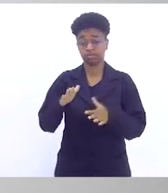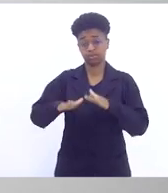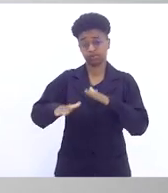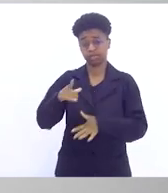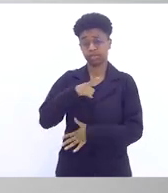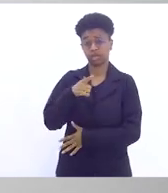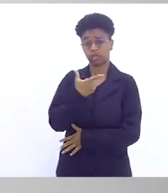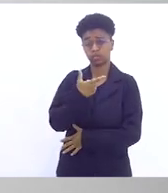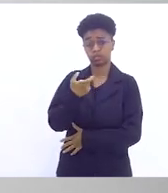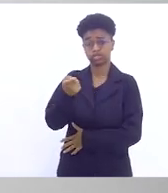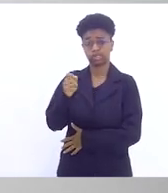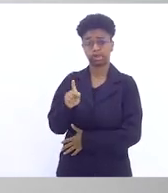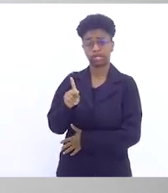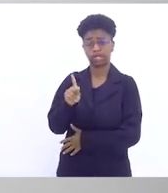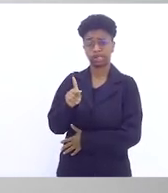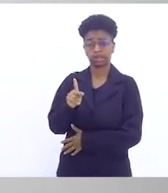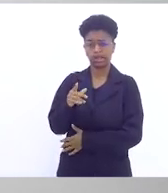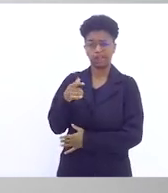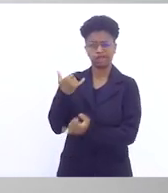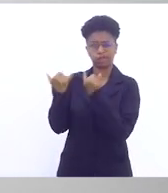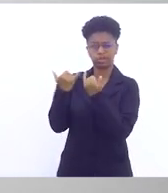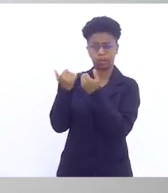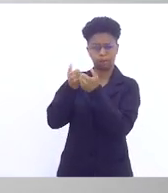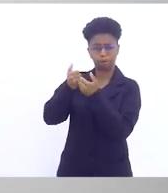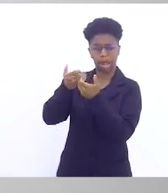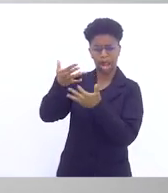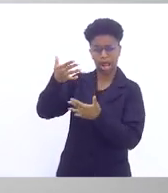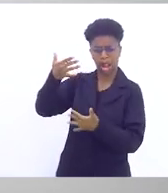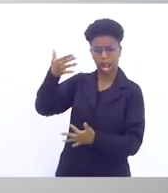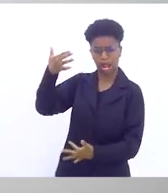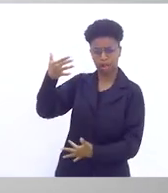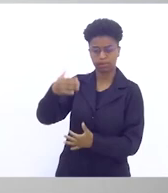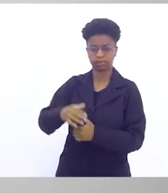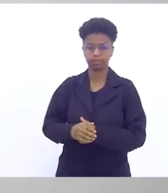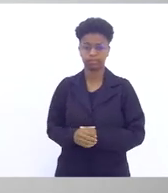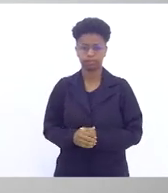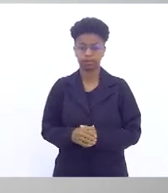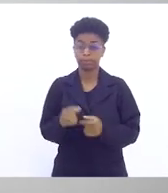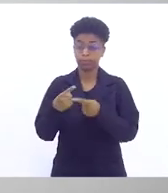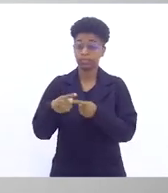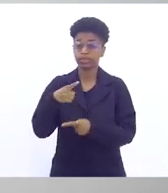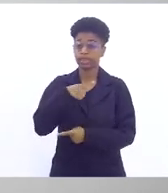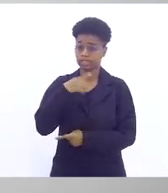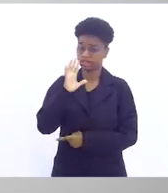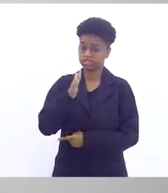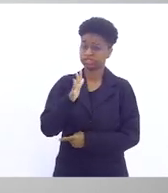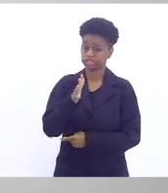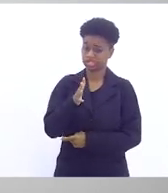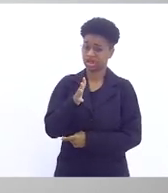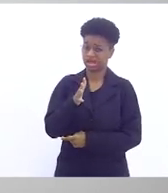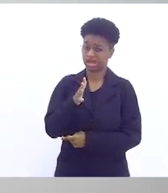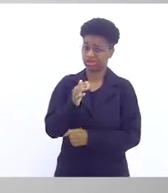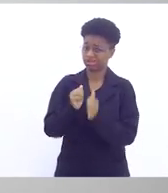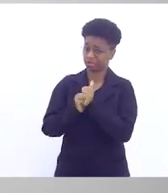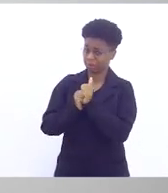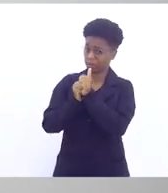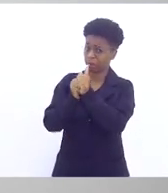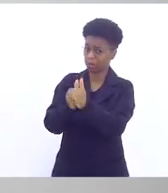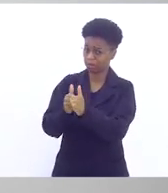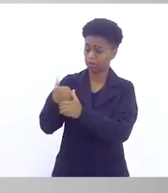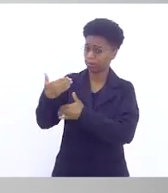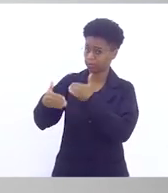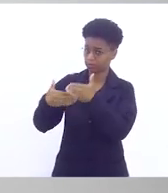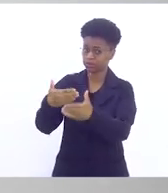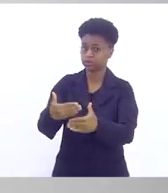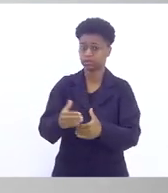uns 200 kg de informações a gente já teve o desprazer de acompanhar esse projeto